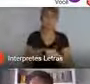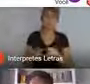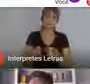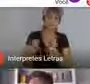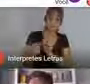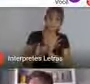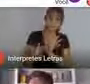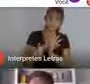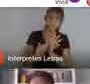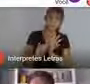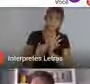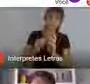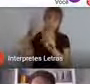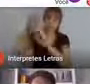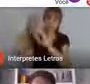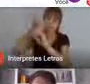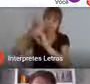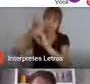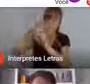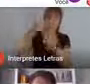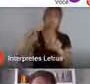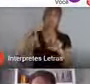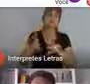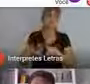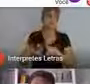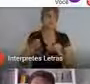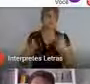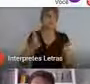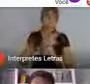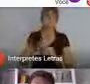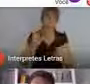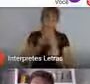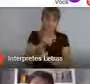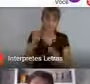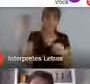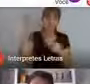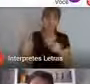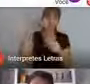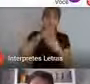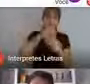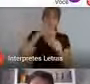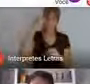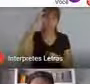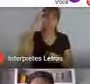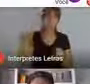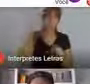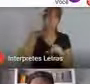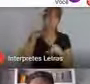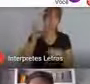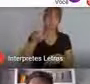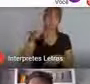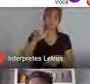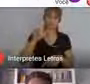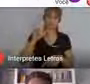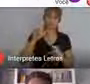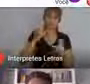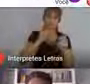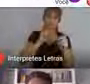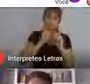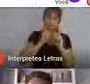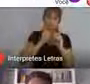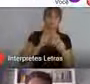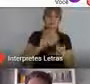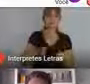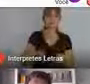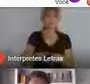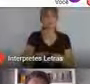e invisibilidades e suas relações com as produções culturais, literárias, discursivas e